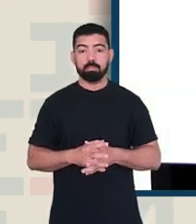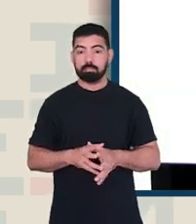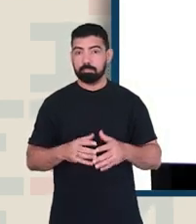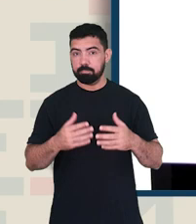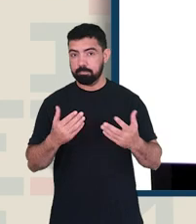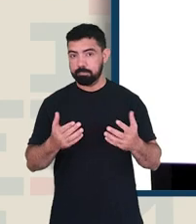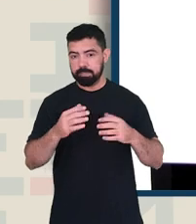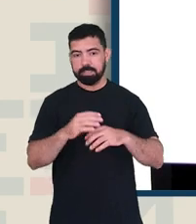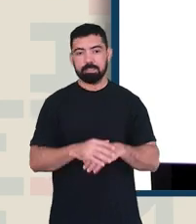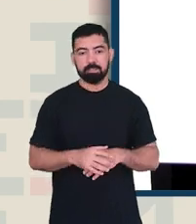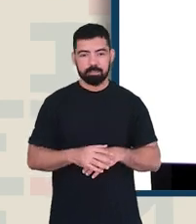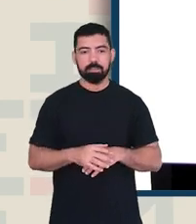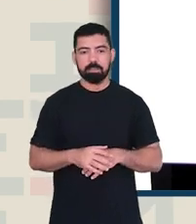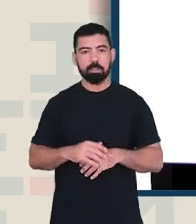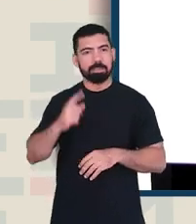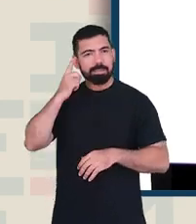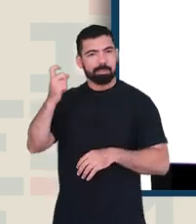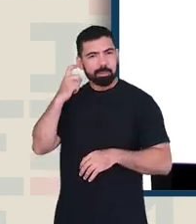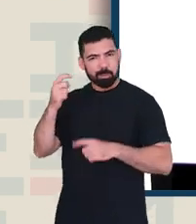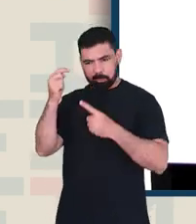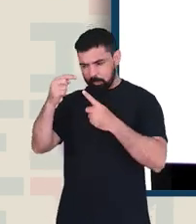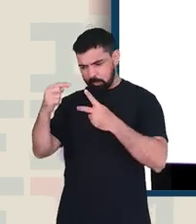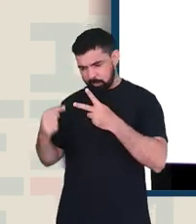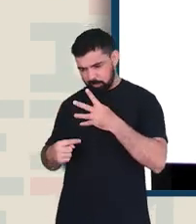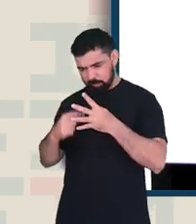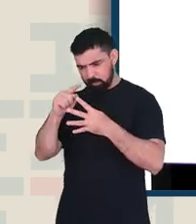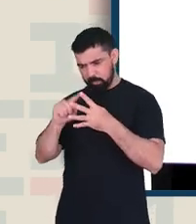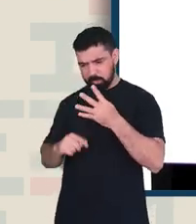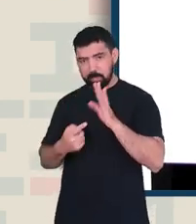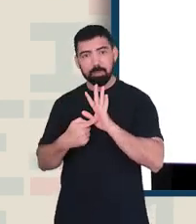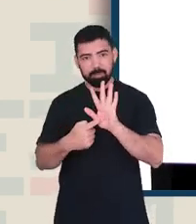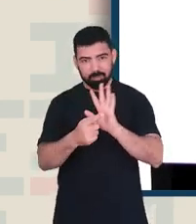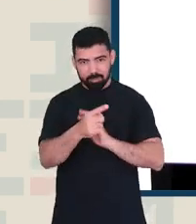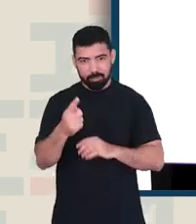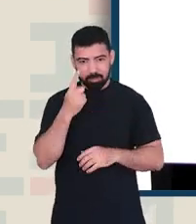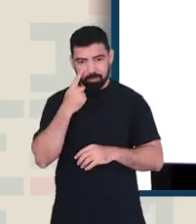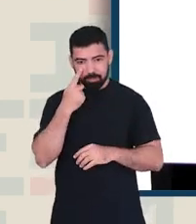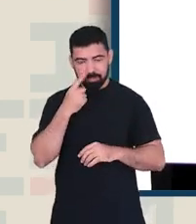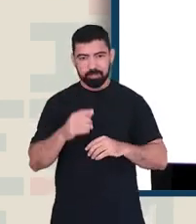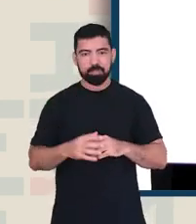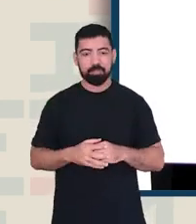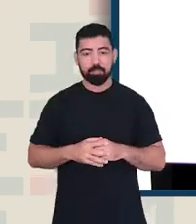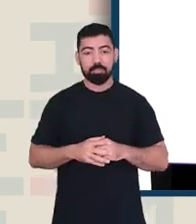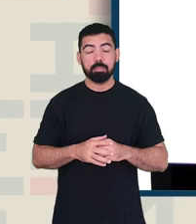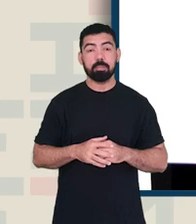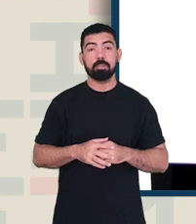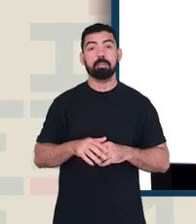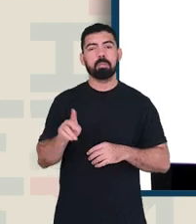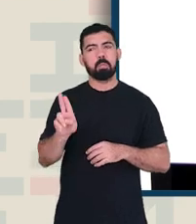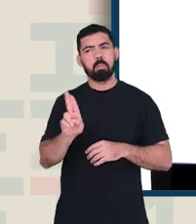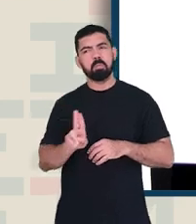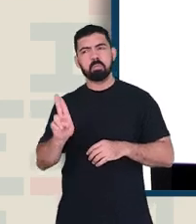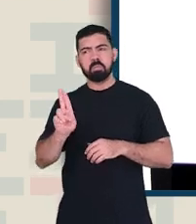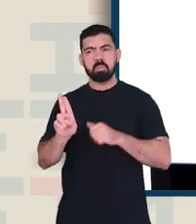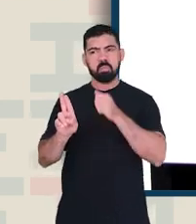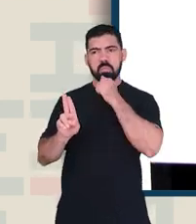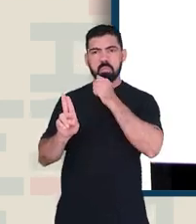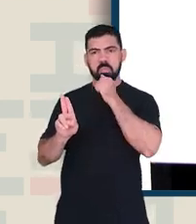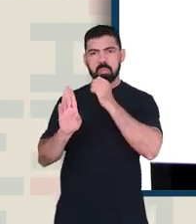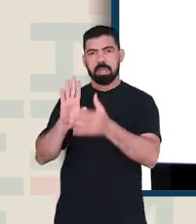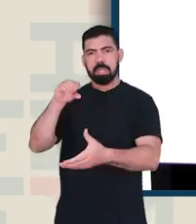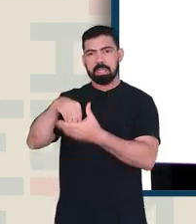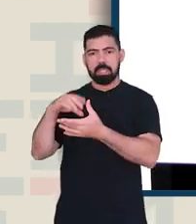Bem, todos esses sons, a princípio, não utilizáveis dentro